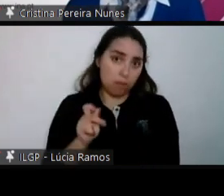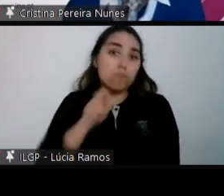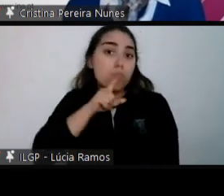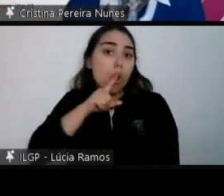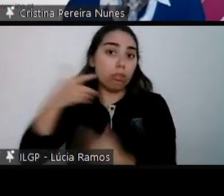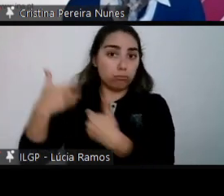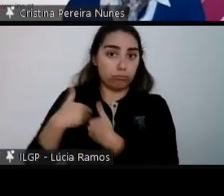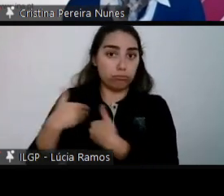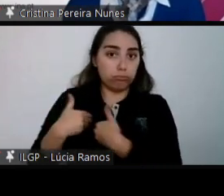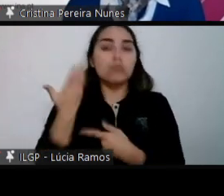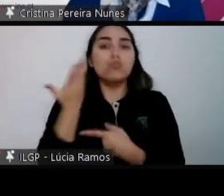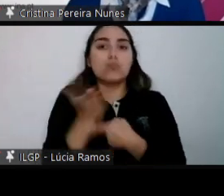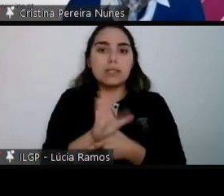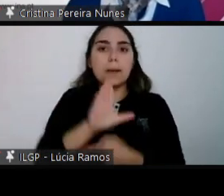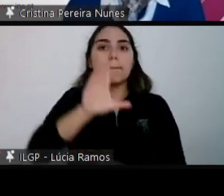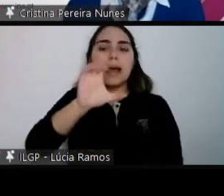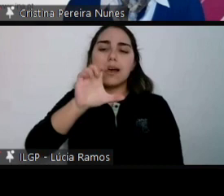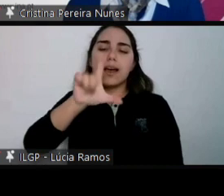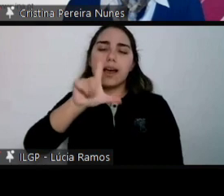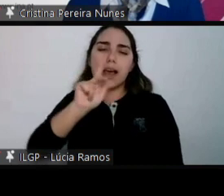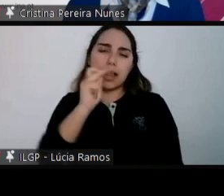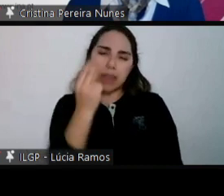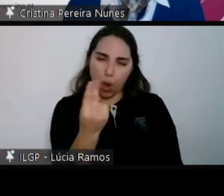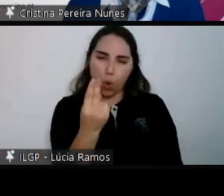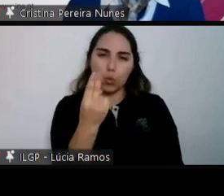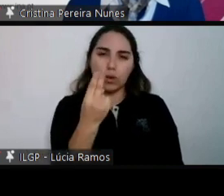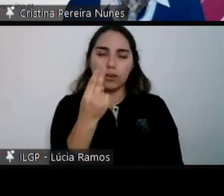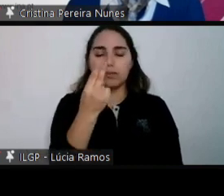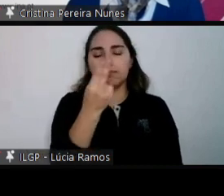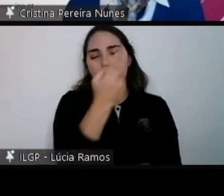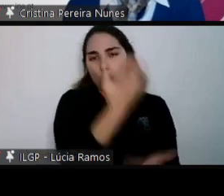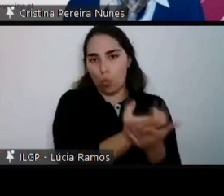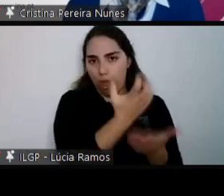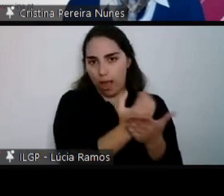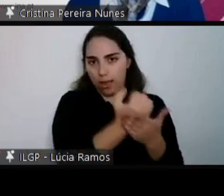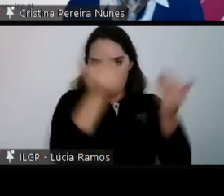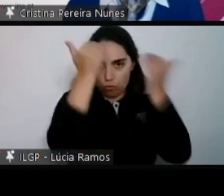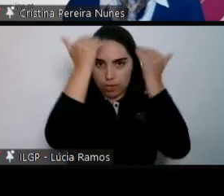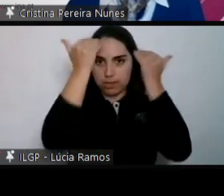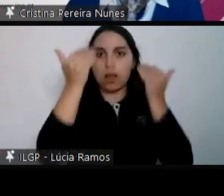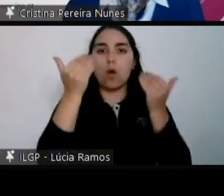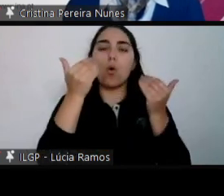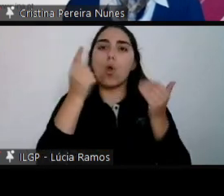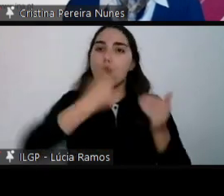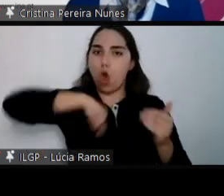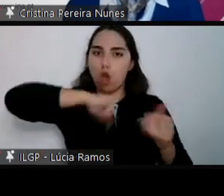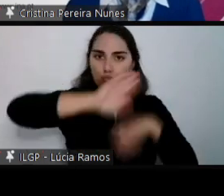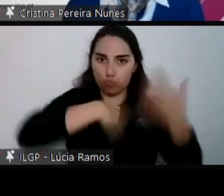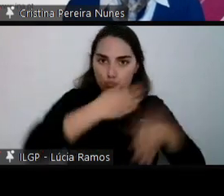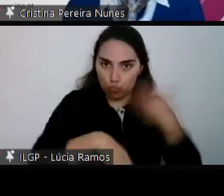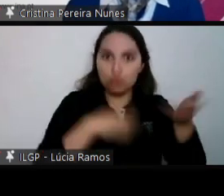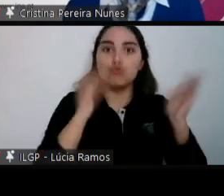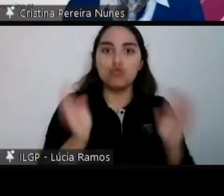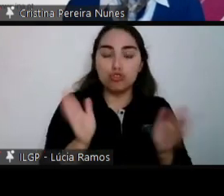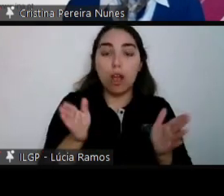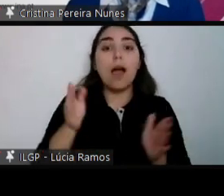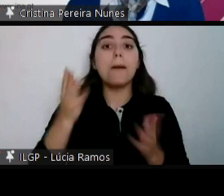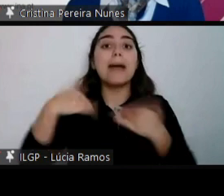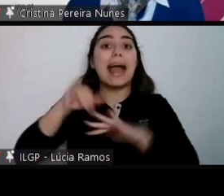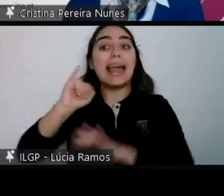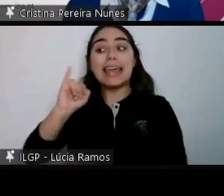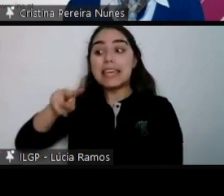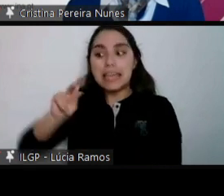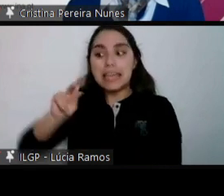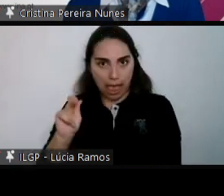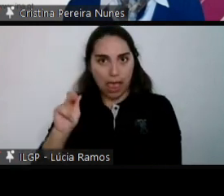exemplo, no caso da Cloud, já estamos numa fase muito avançada de que o INA nos vai ajudar a concretizar aqueles perfis de curso para todos vocês que estão na audiência